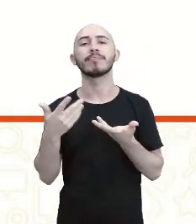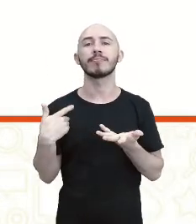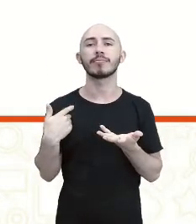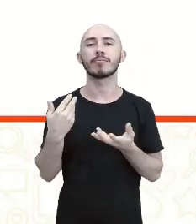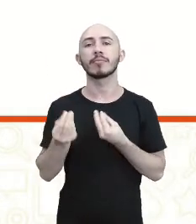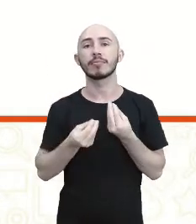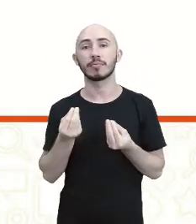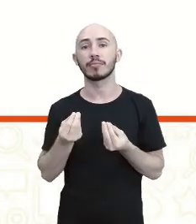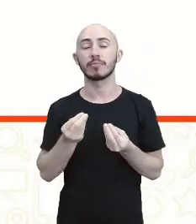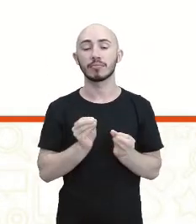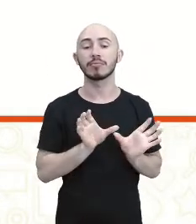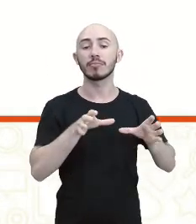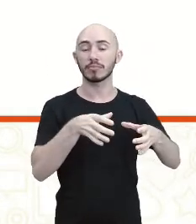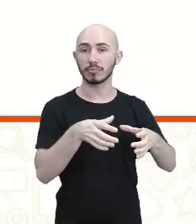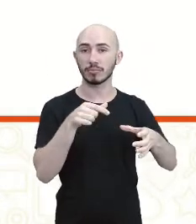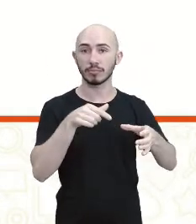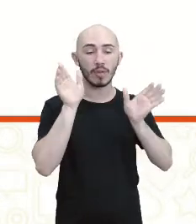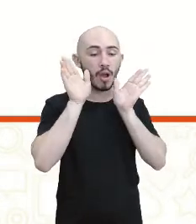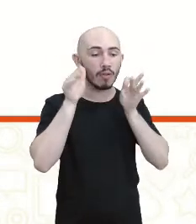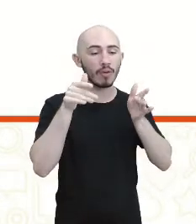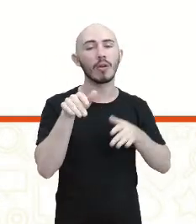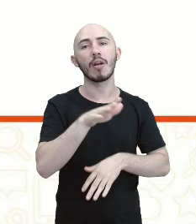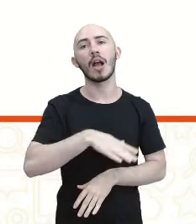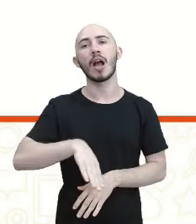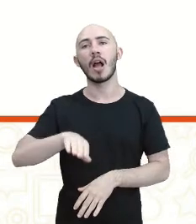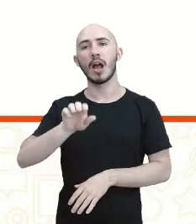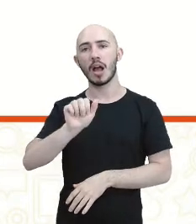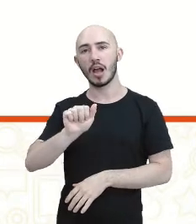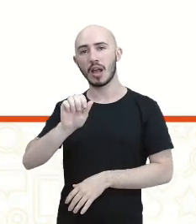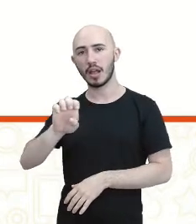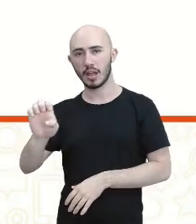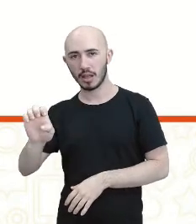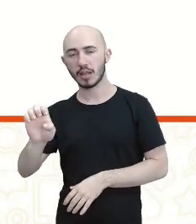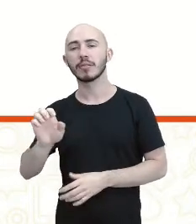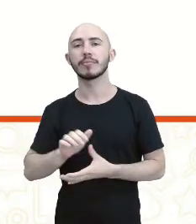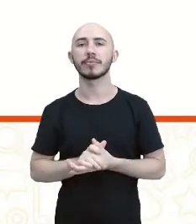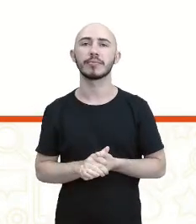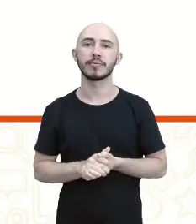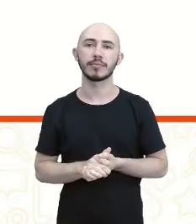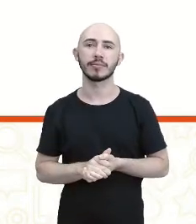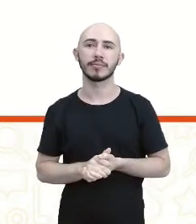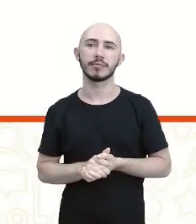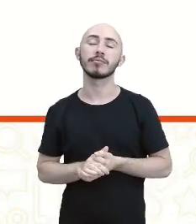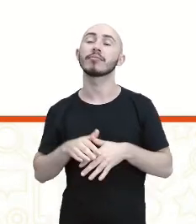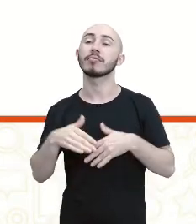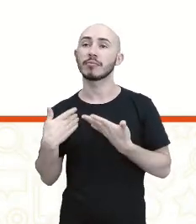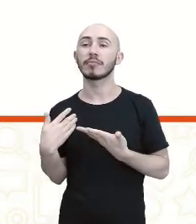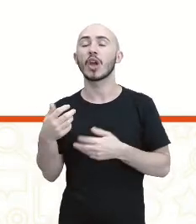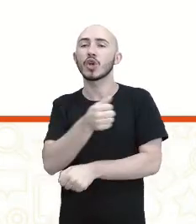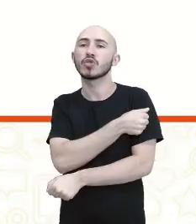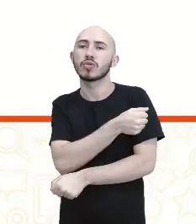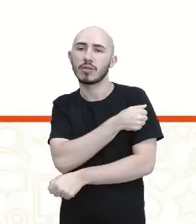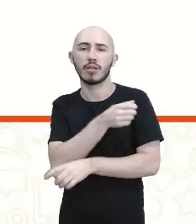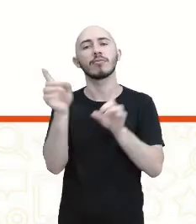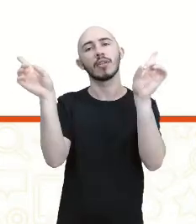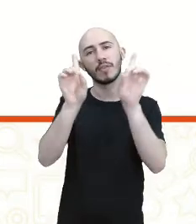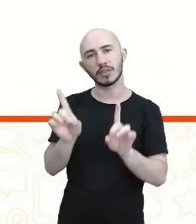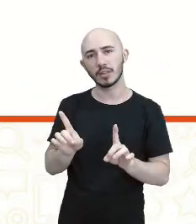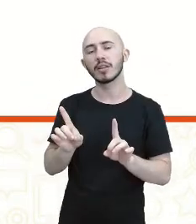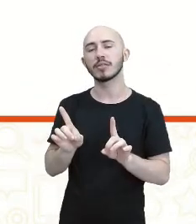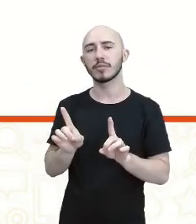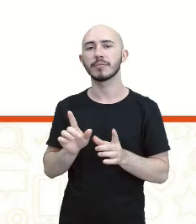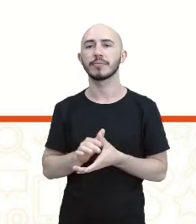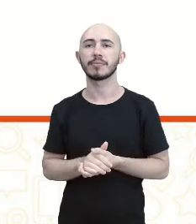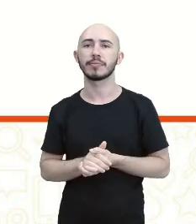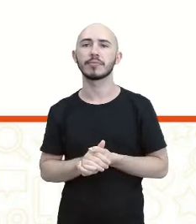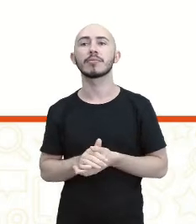o público-alvo do AEE. Esse público-alvo do AEE, que são os estudantes com deficiência, são os